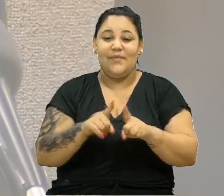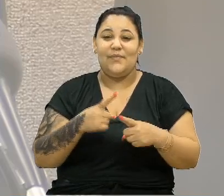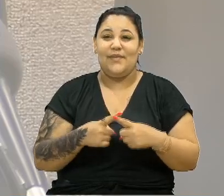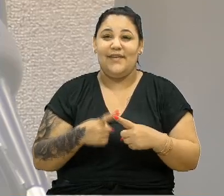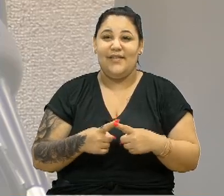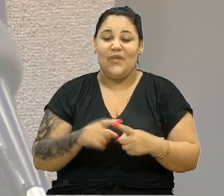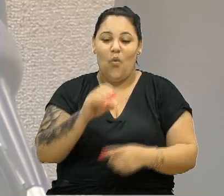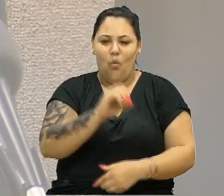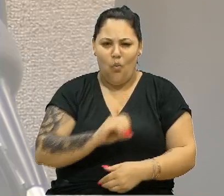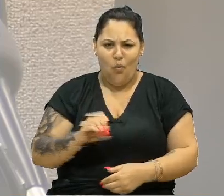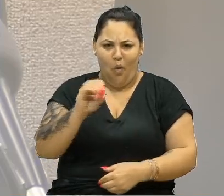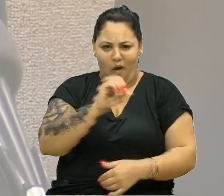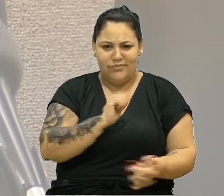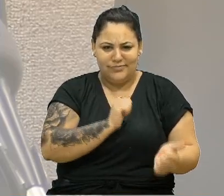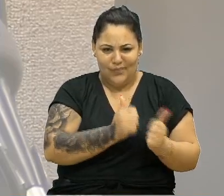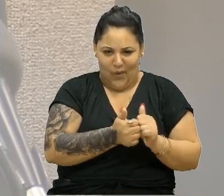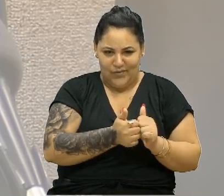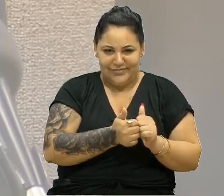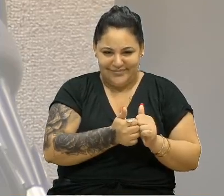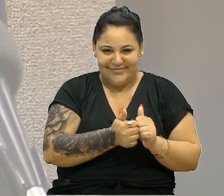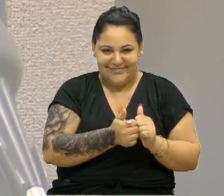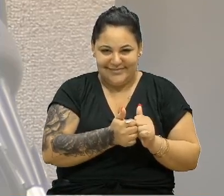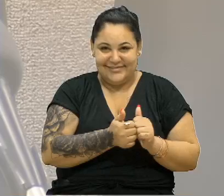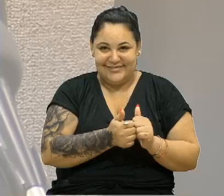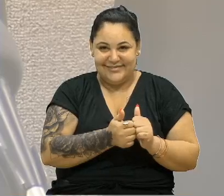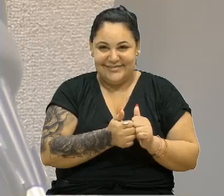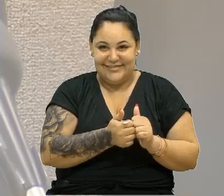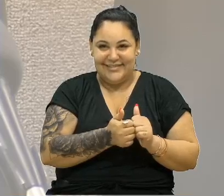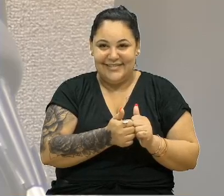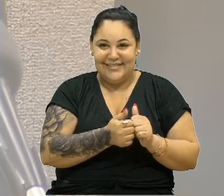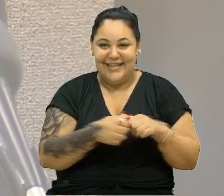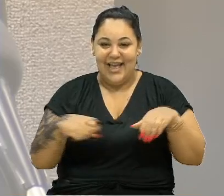jogador de futebol, né? Então, um artilheiro.